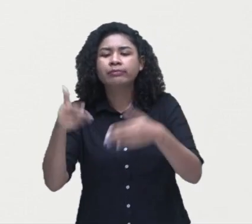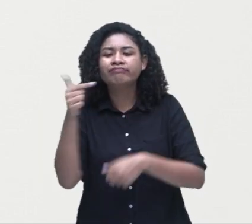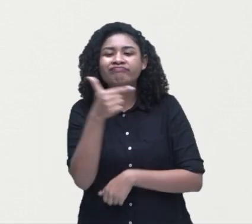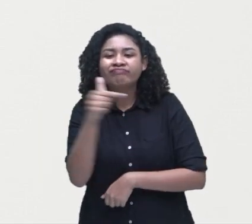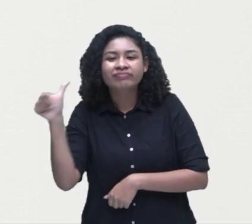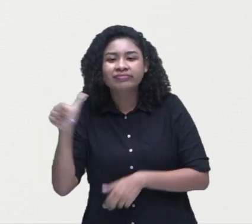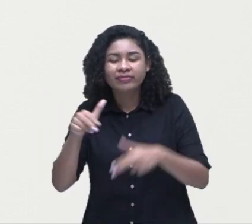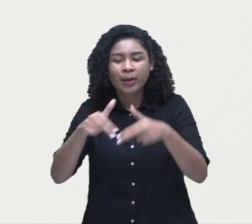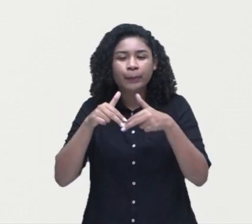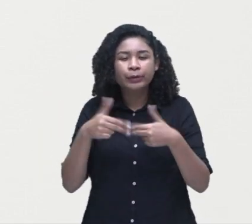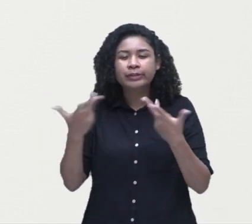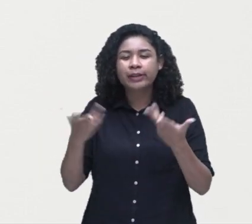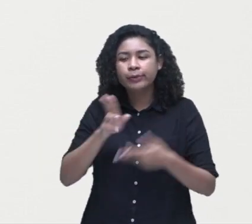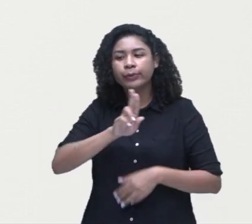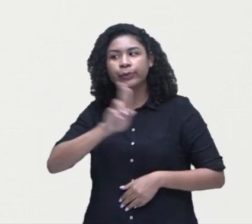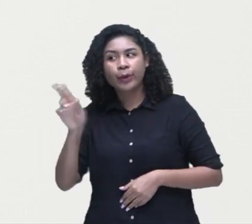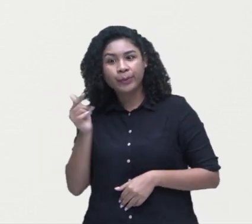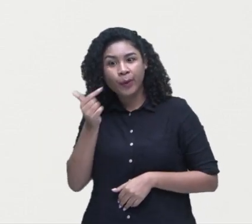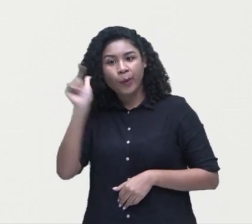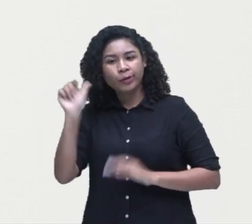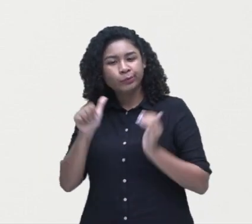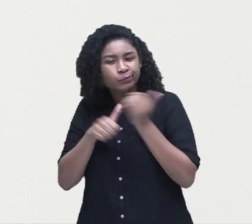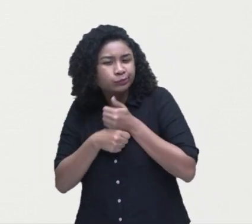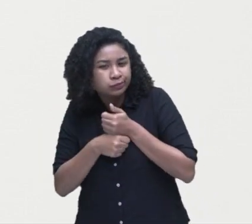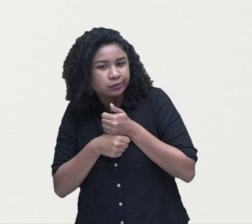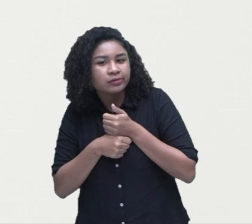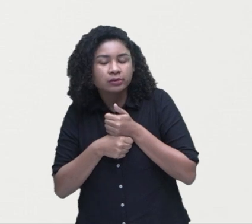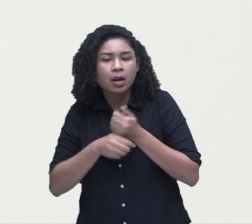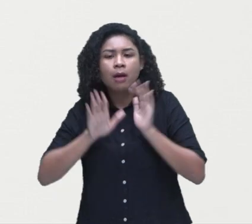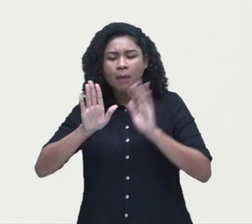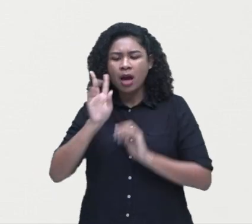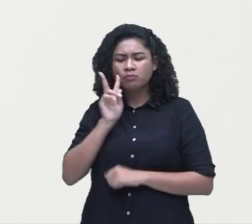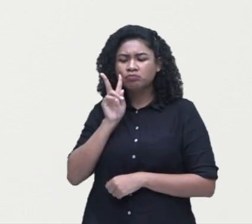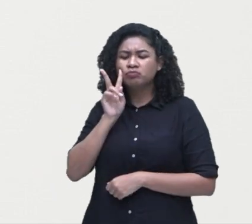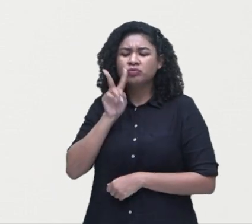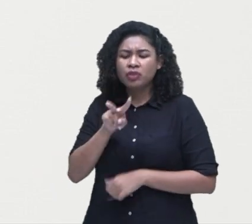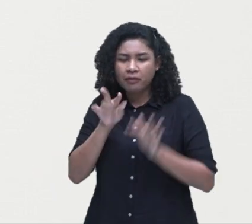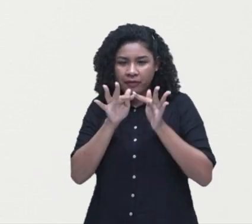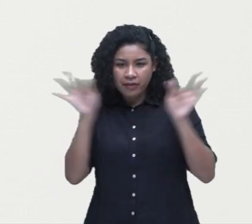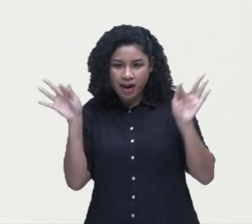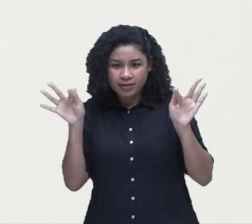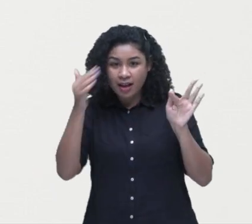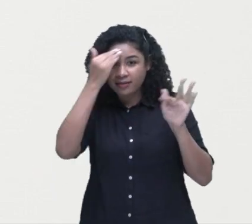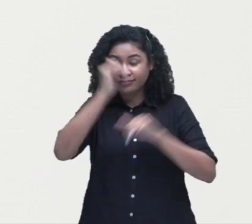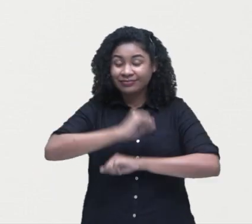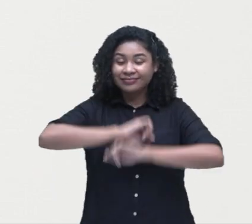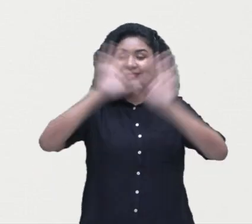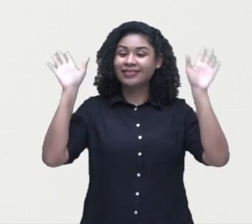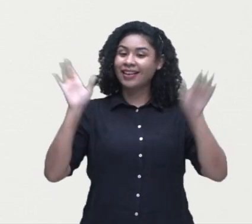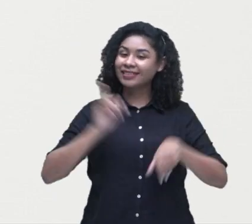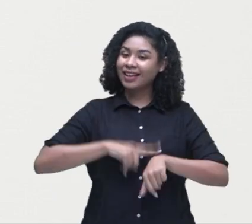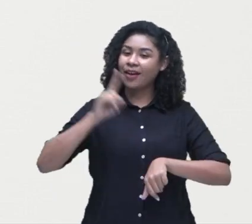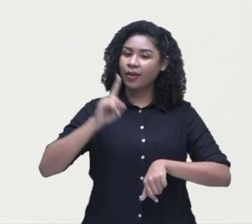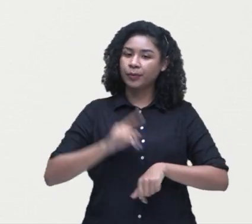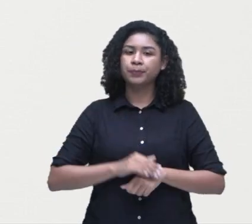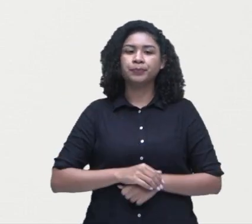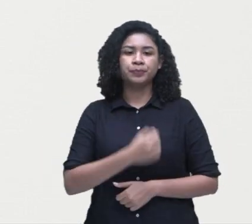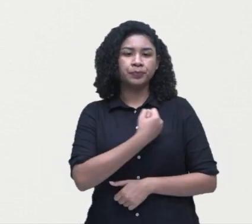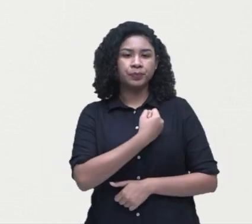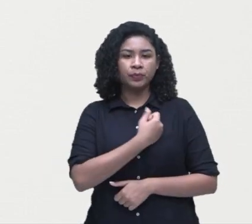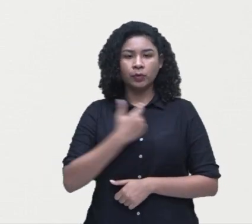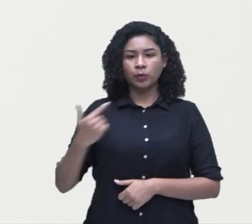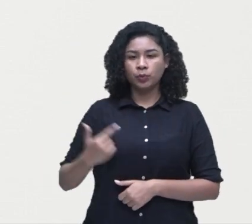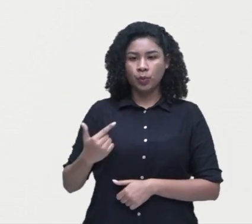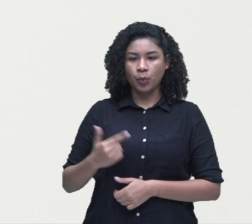então dá-se um nome. Mas aqui nós iremos entender, porque está bem claro aqui na frase. O seu João continua